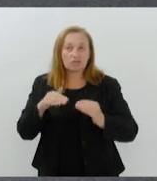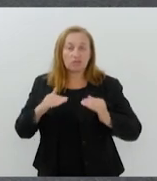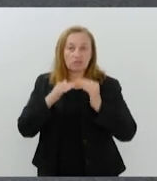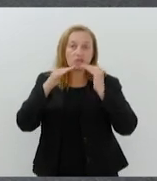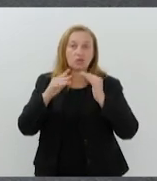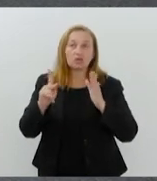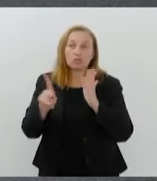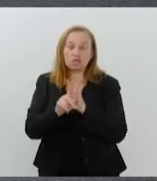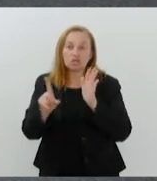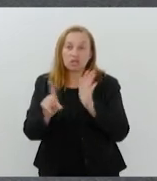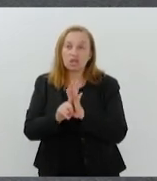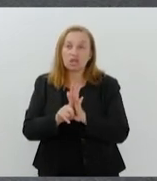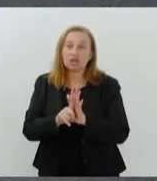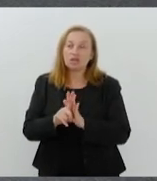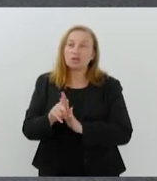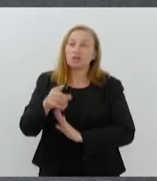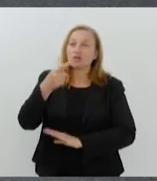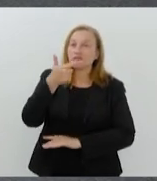projeto de lei número